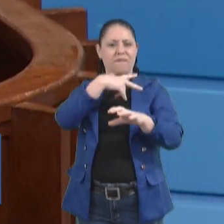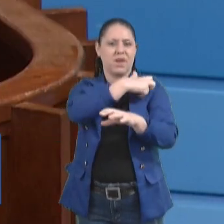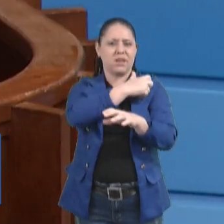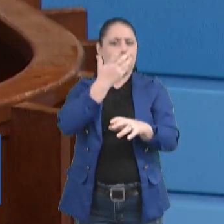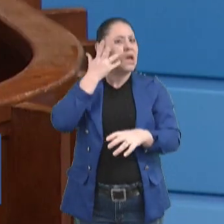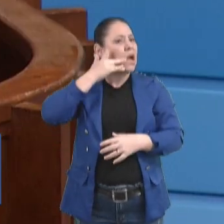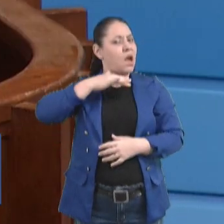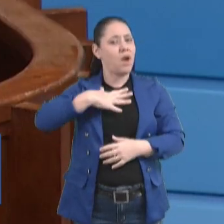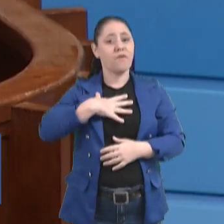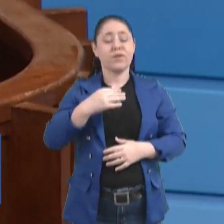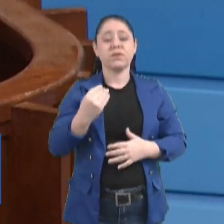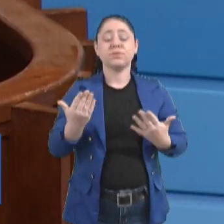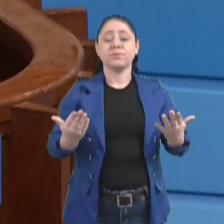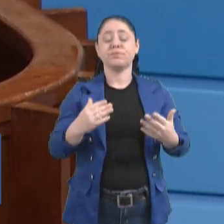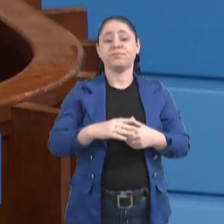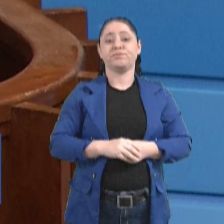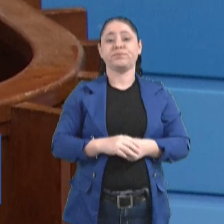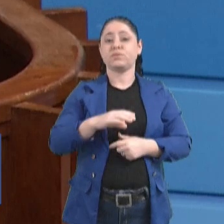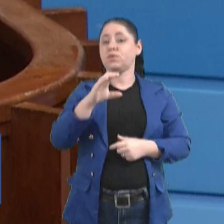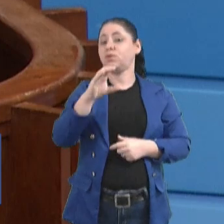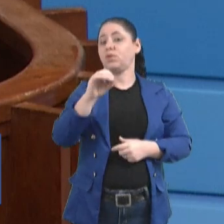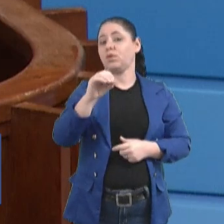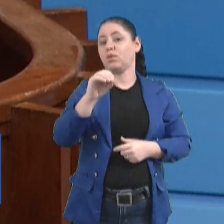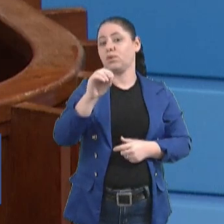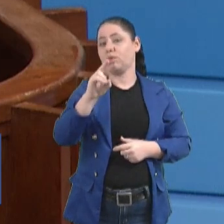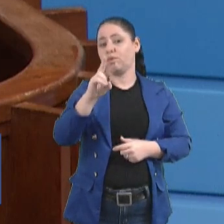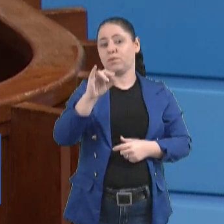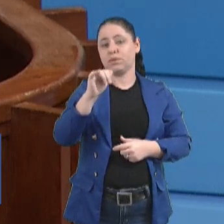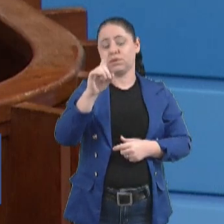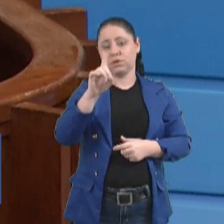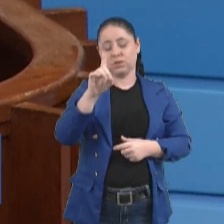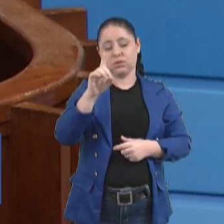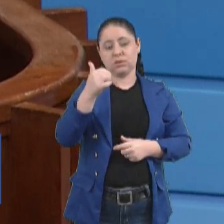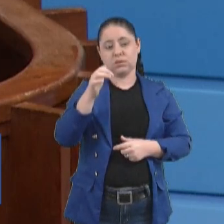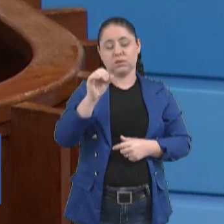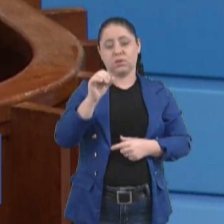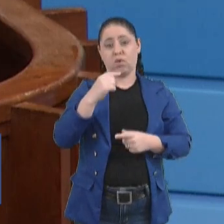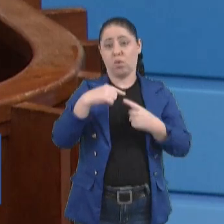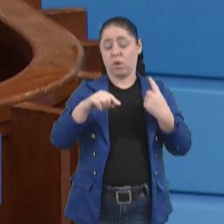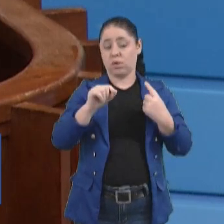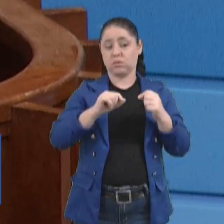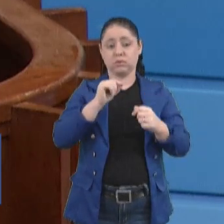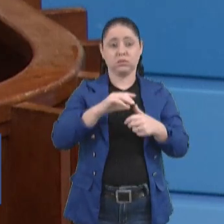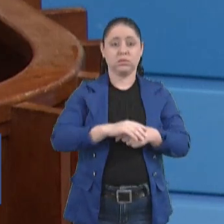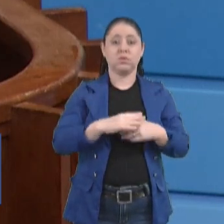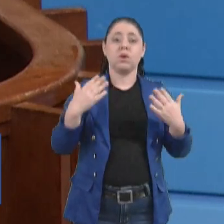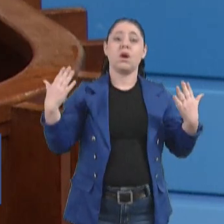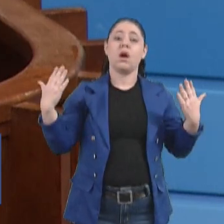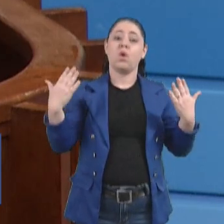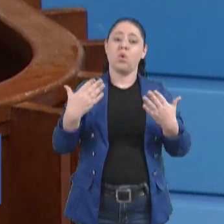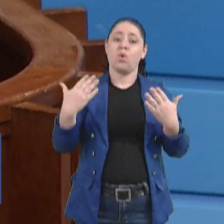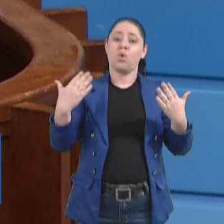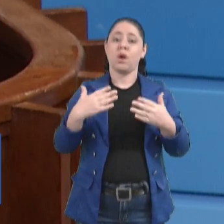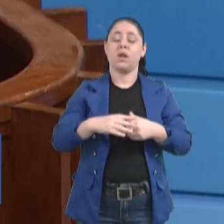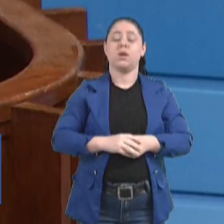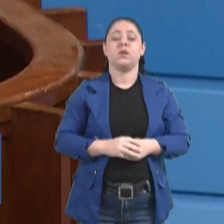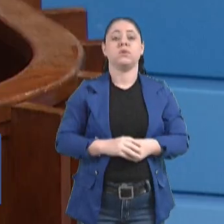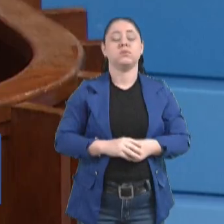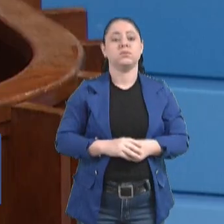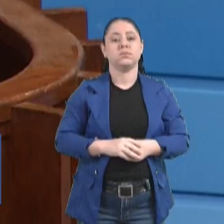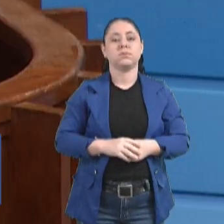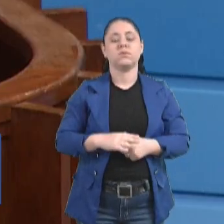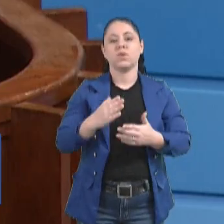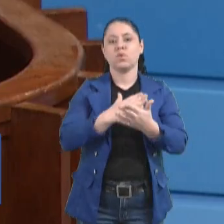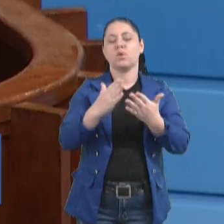suas crianças da Covid-19, contra a Covid-19. Agora, veja,